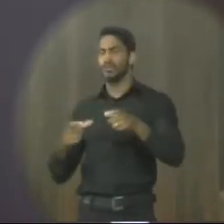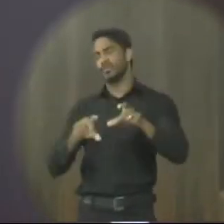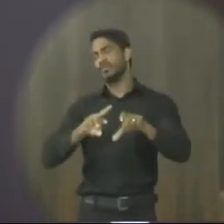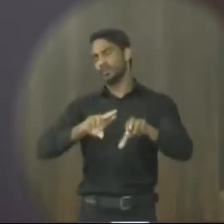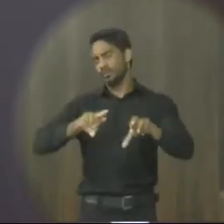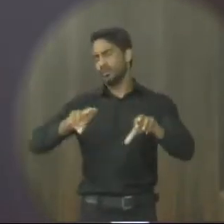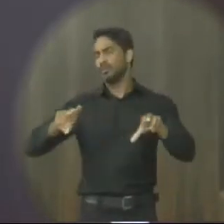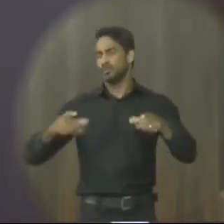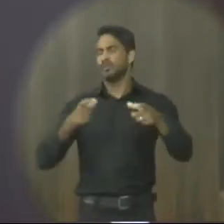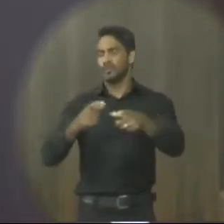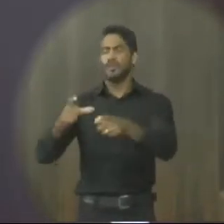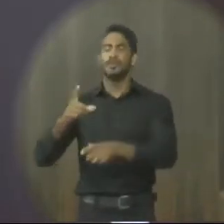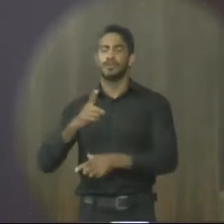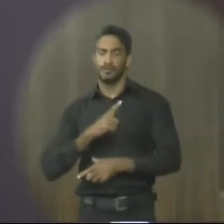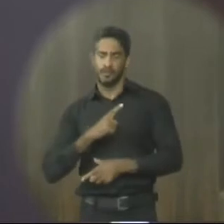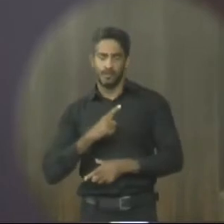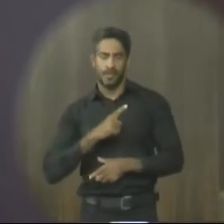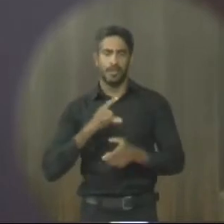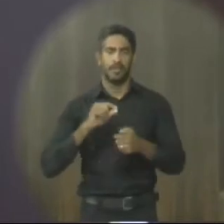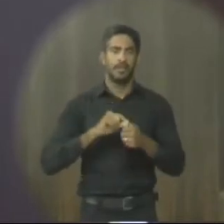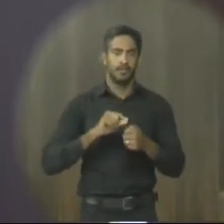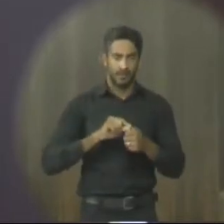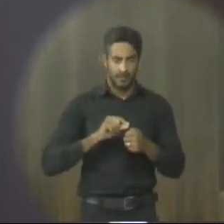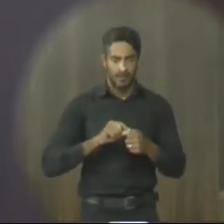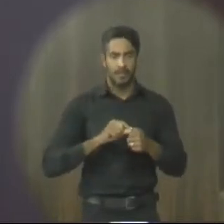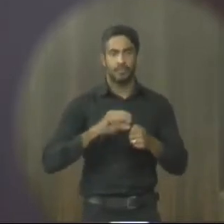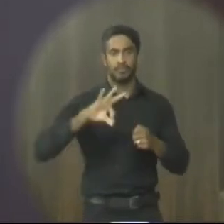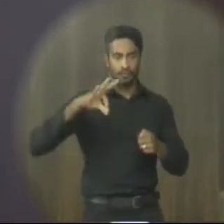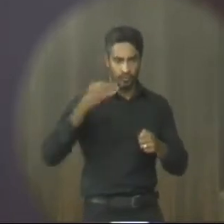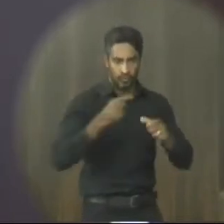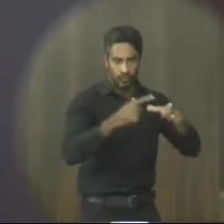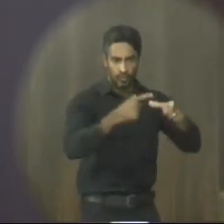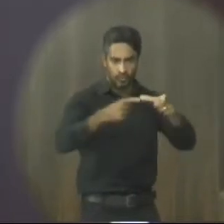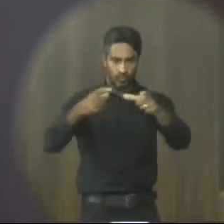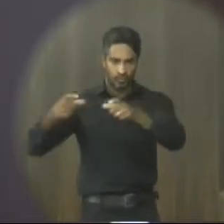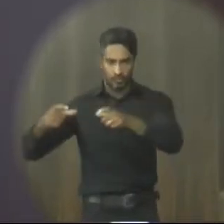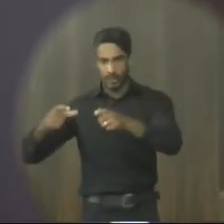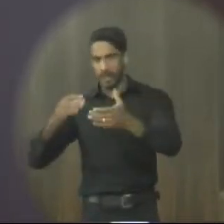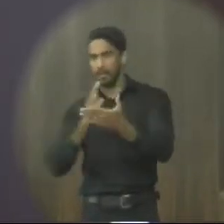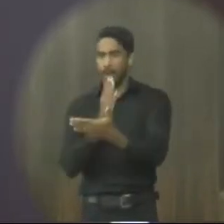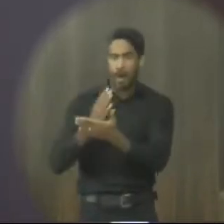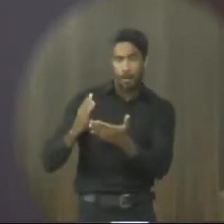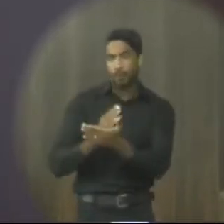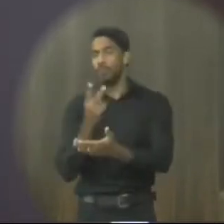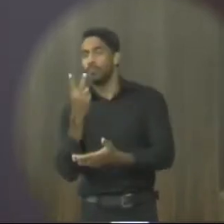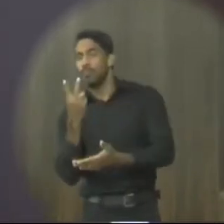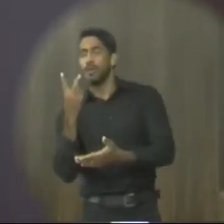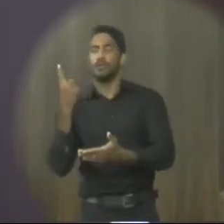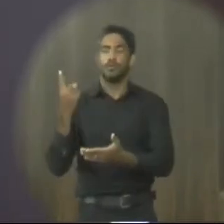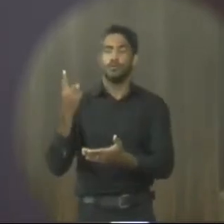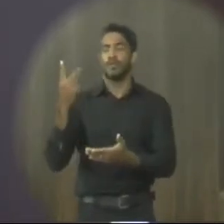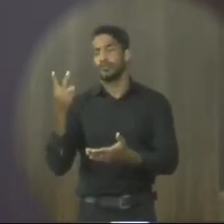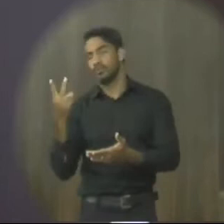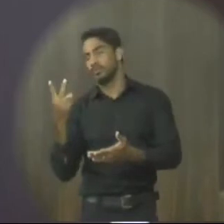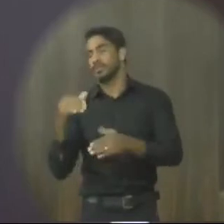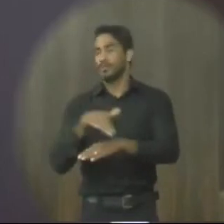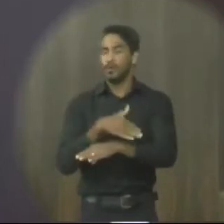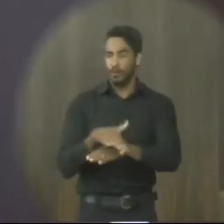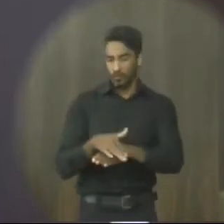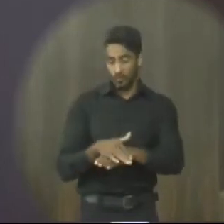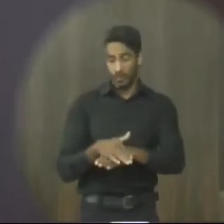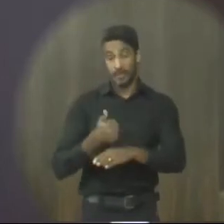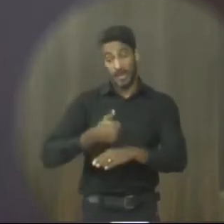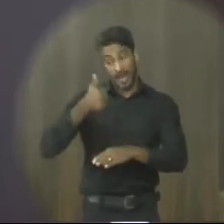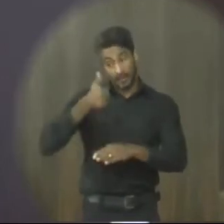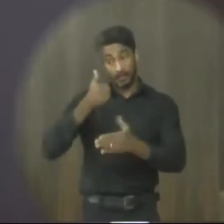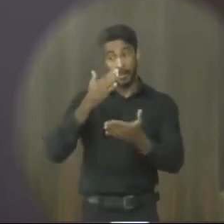Nós fizemos em todos os bairros, foram contemplados com uma ou duas ruas. É, essa é a etapa 1